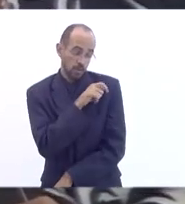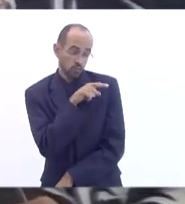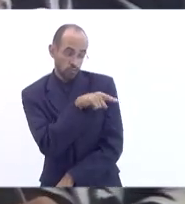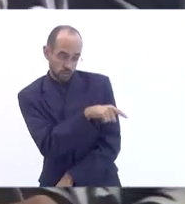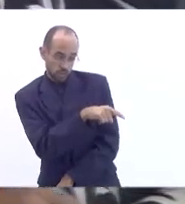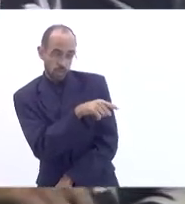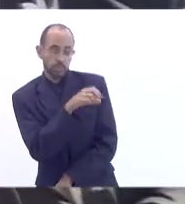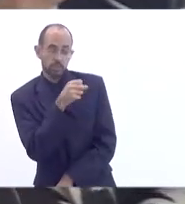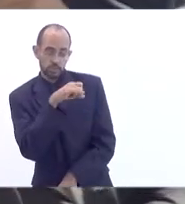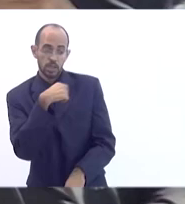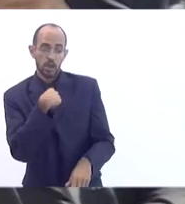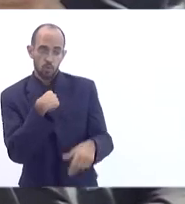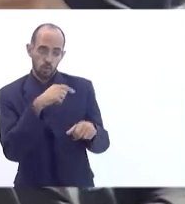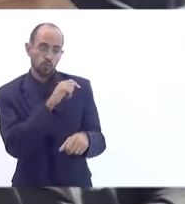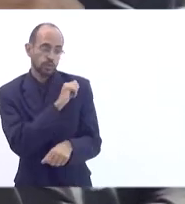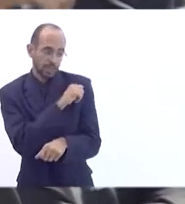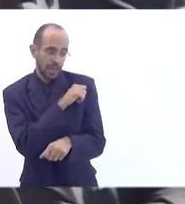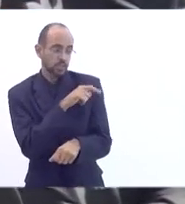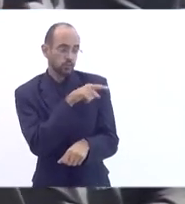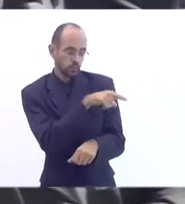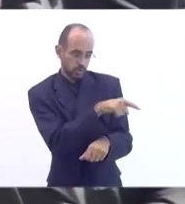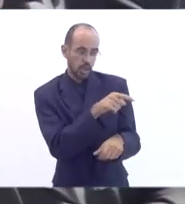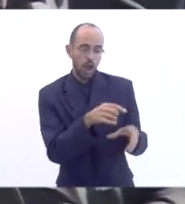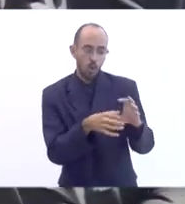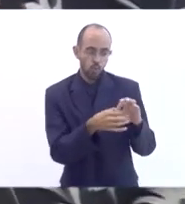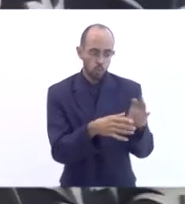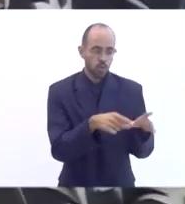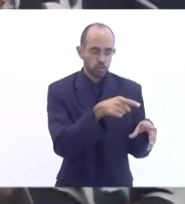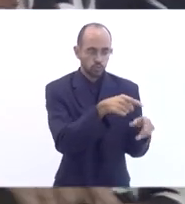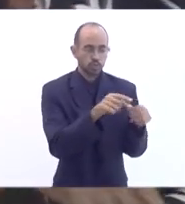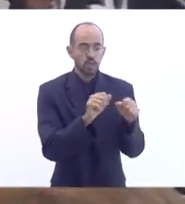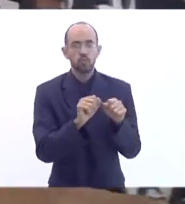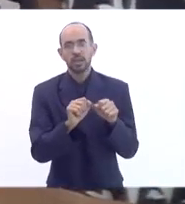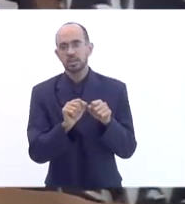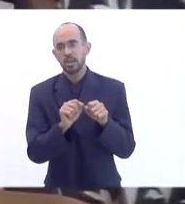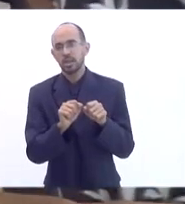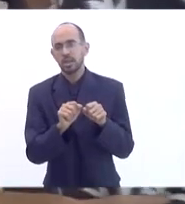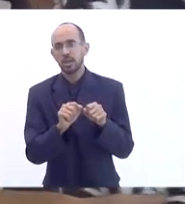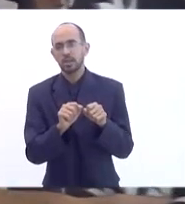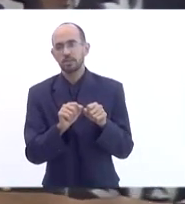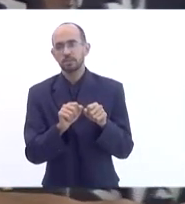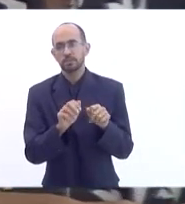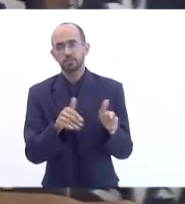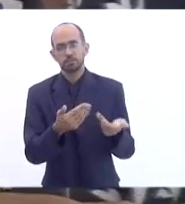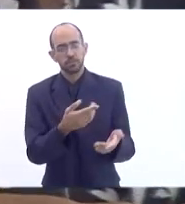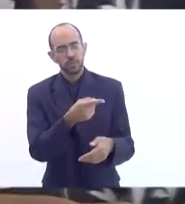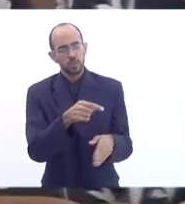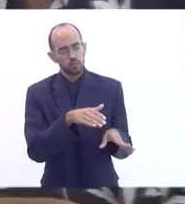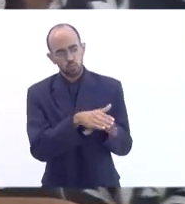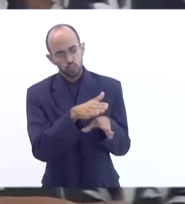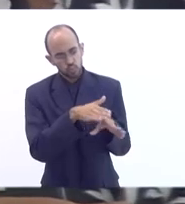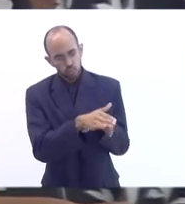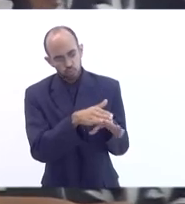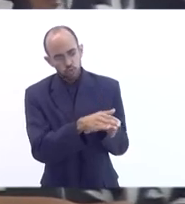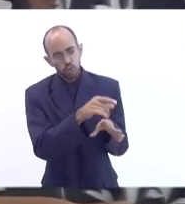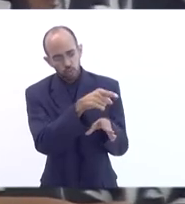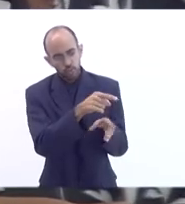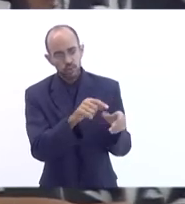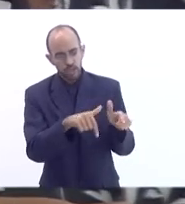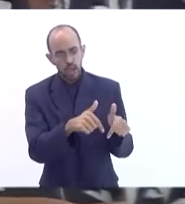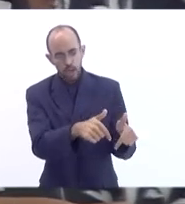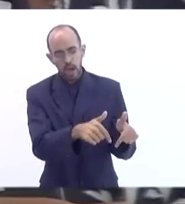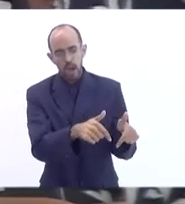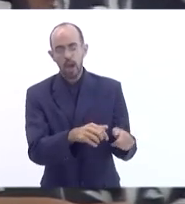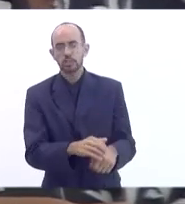se eu fiscalizo você tô te autorizando a tomar determinada medida Toma essa medida e